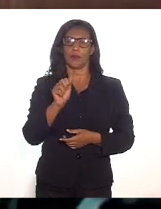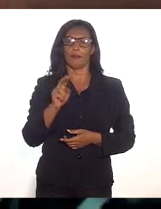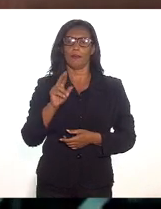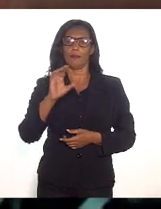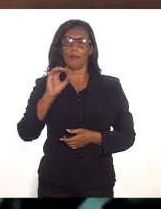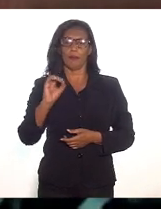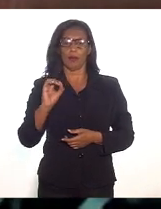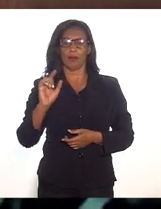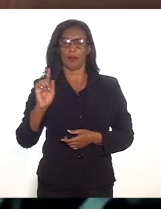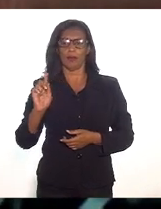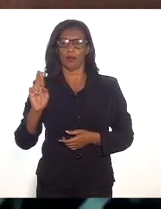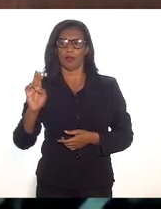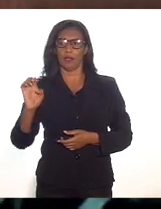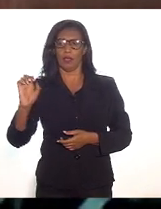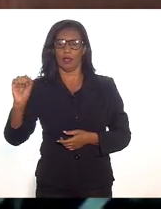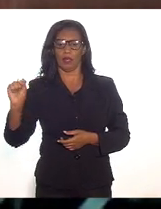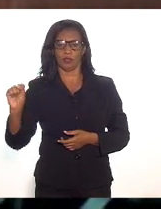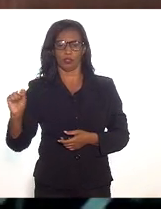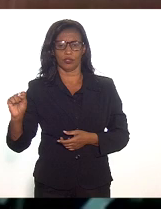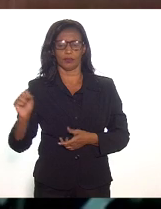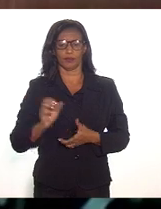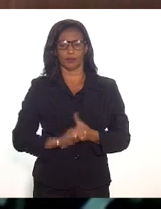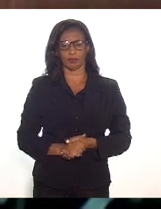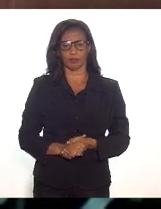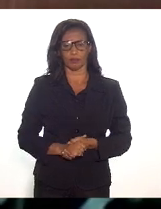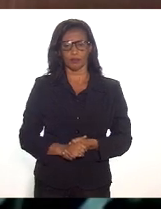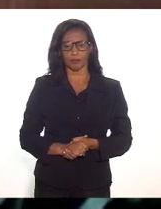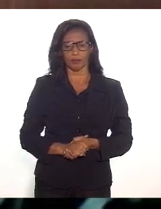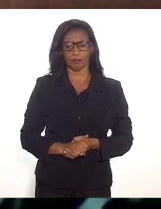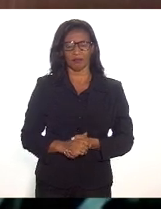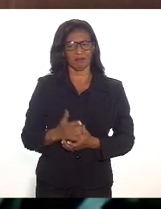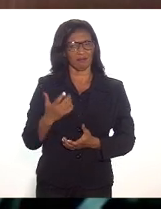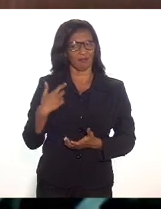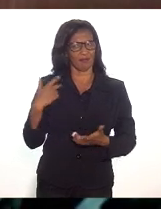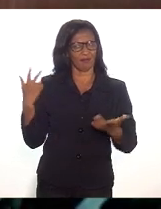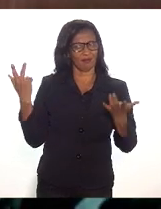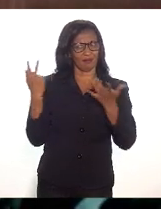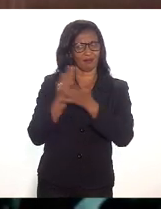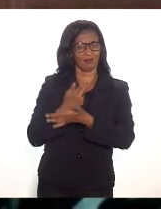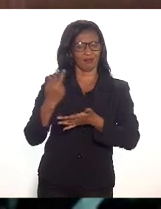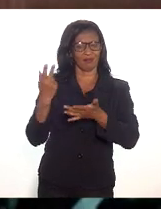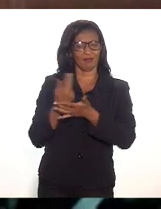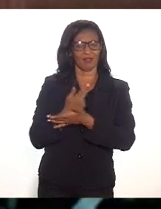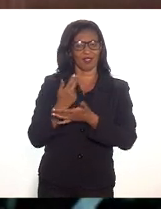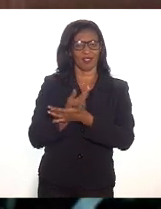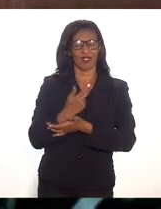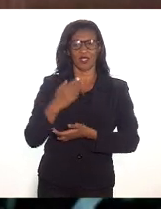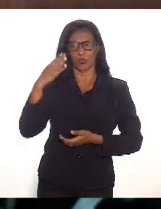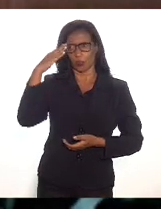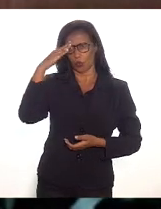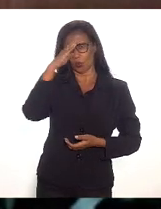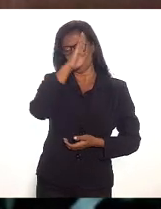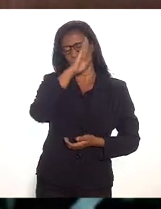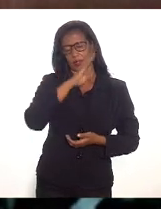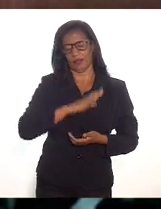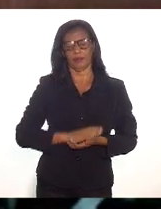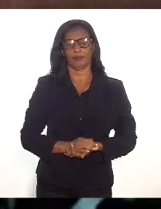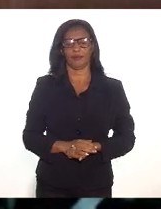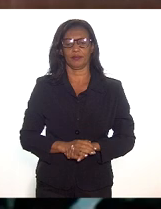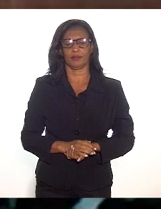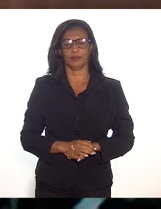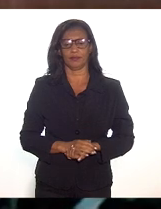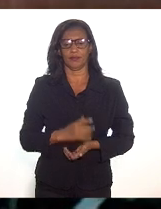na gestão, que eu diria, muito equivocada, de Jair Messias Bolsonaro,